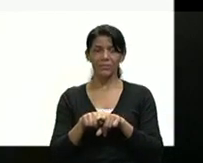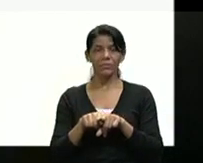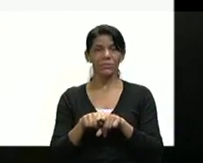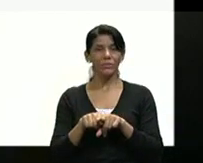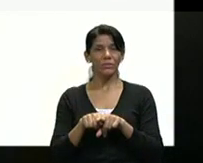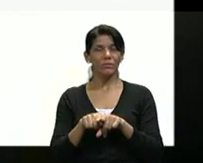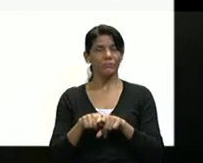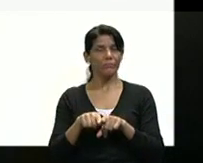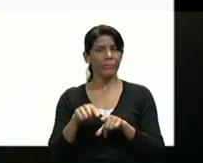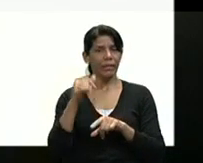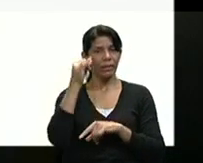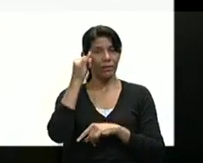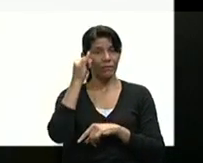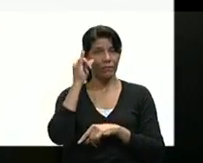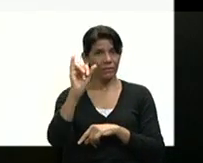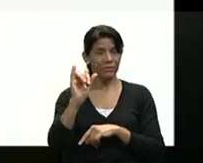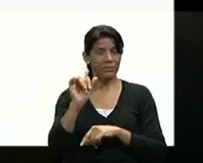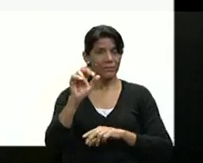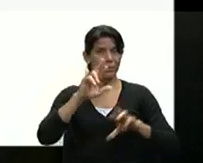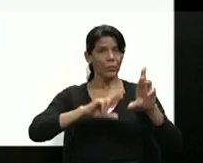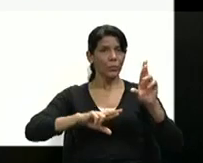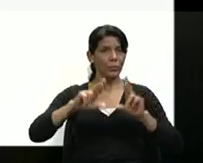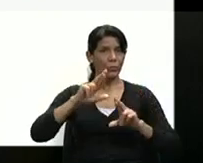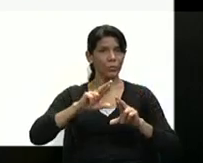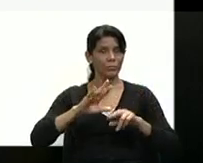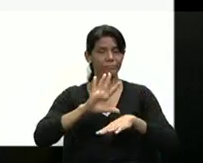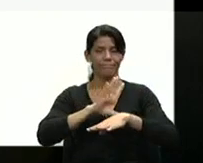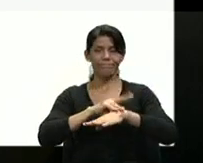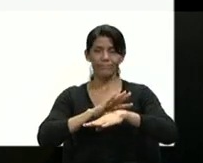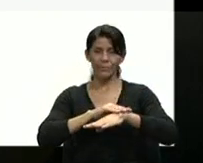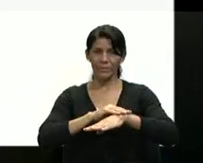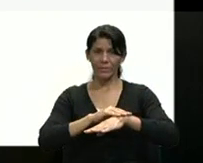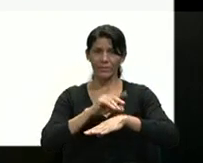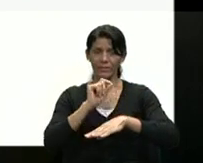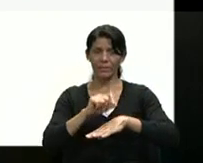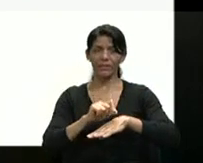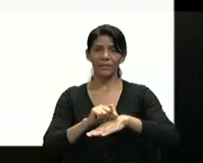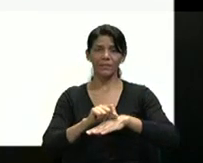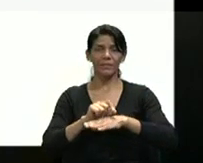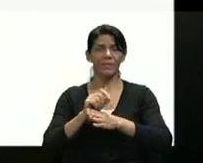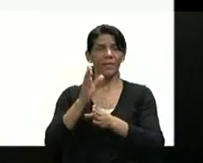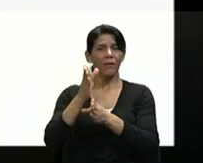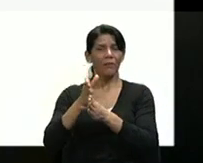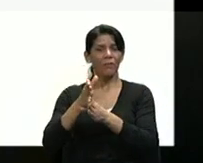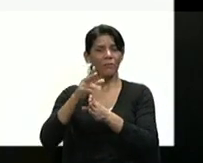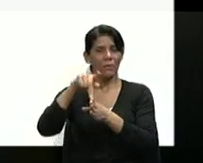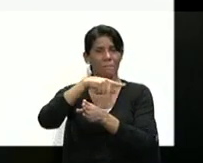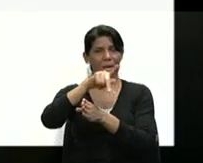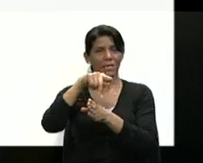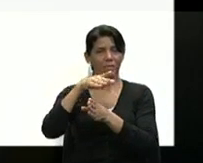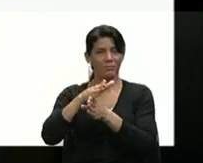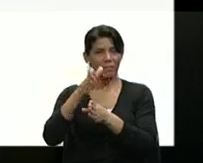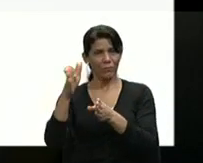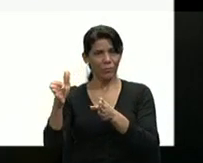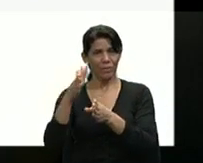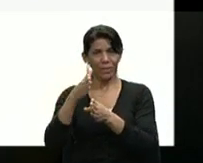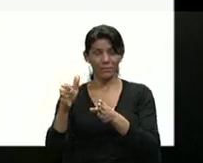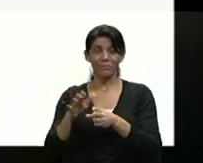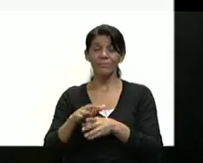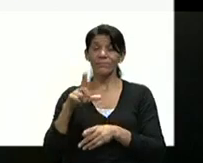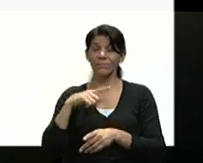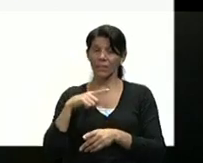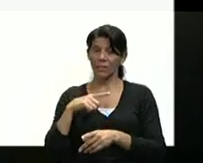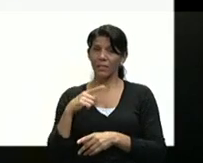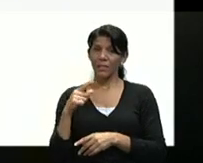medidas preventivas de controle de epidemias nas fronteiras. Então, nós temos aí a resolução